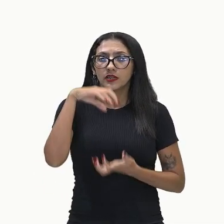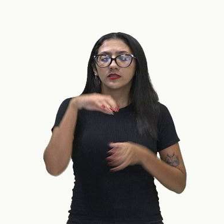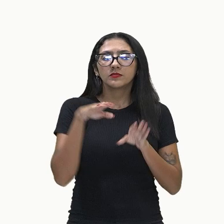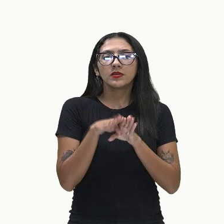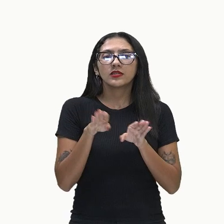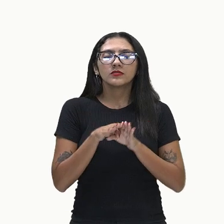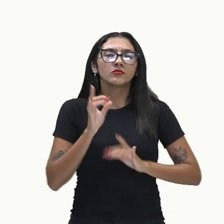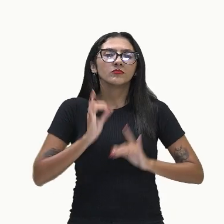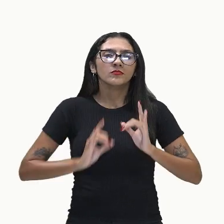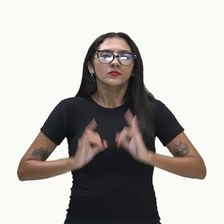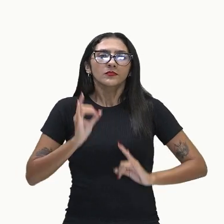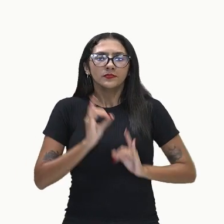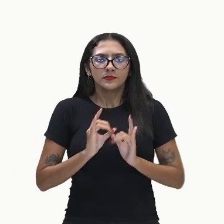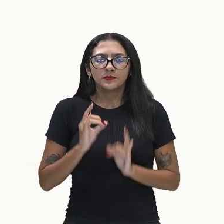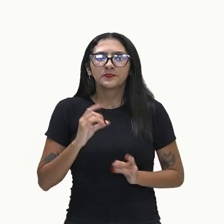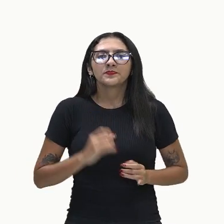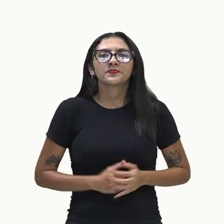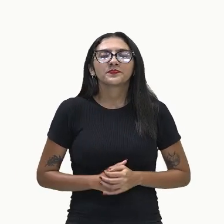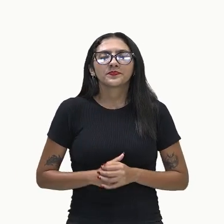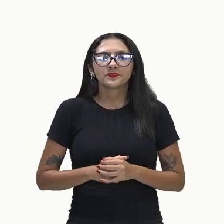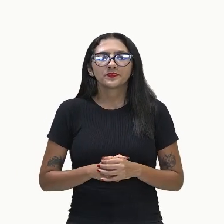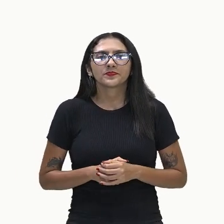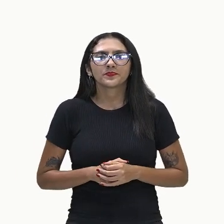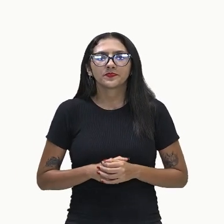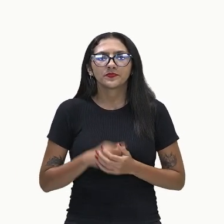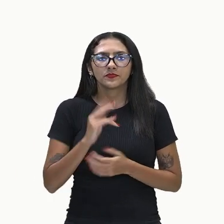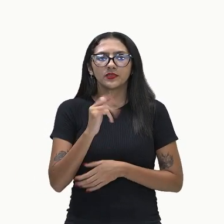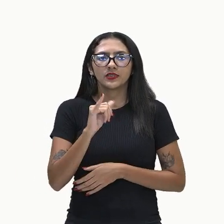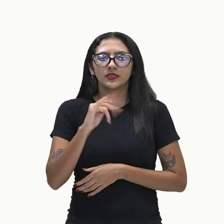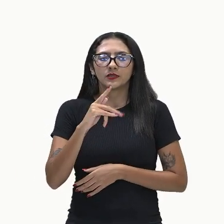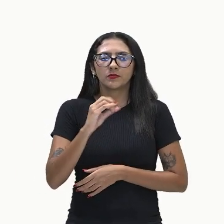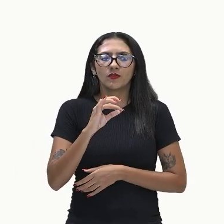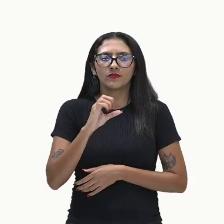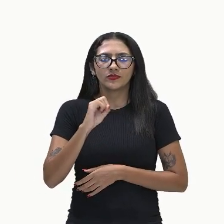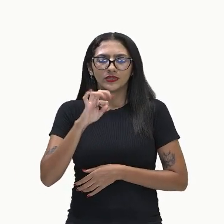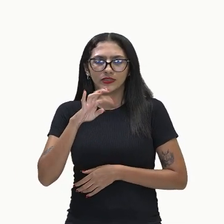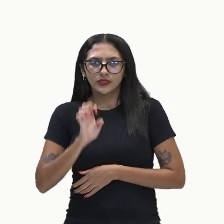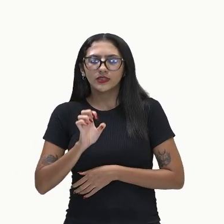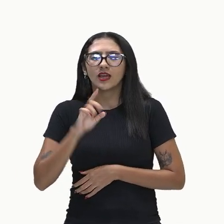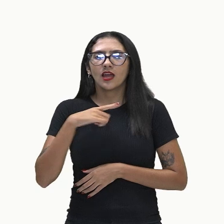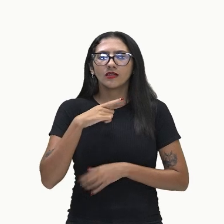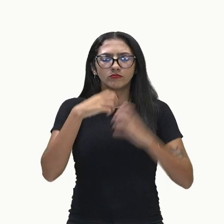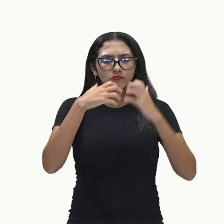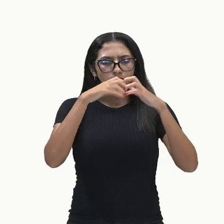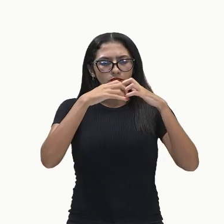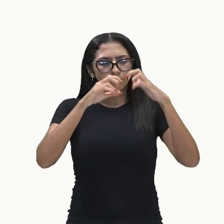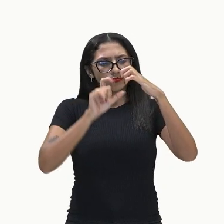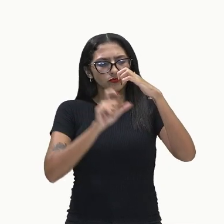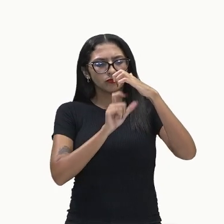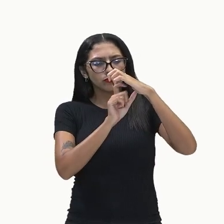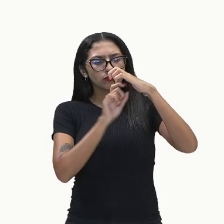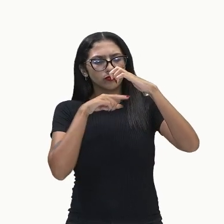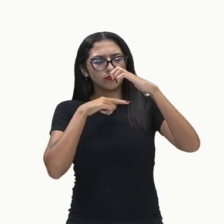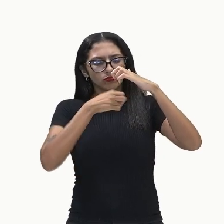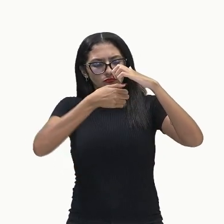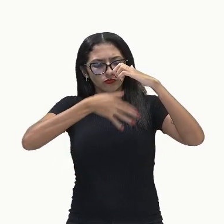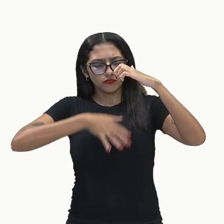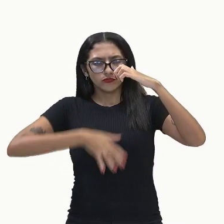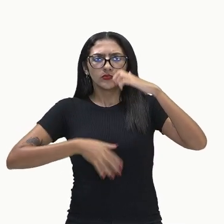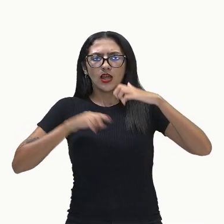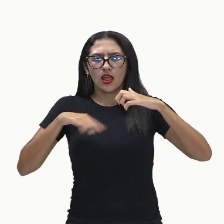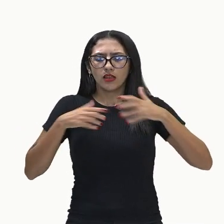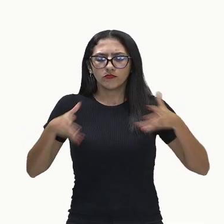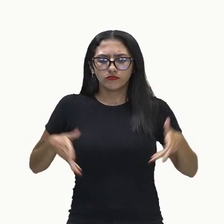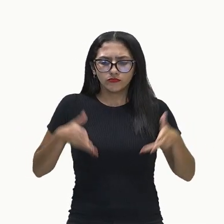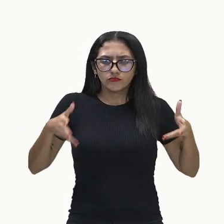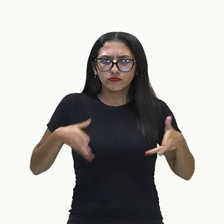Bom, hormônios do crescimento, né? A hipófise secreta o hormônio do crescimento, chamado de GH, que estimula o crescimento e